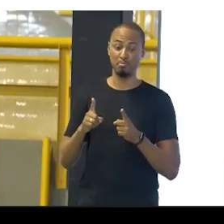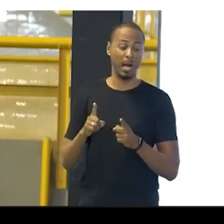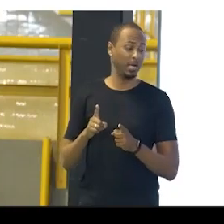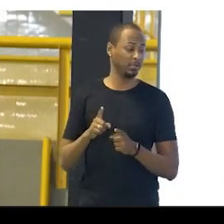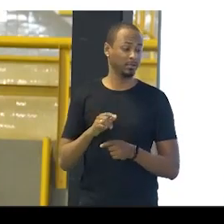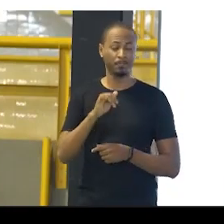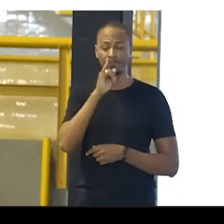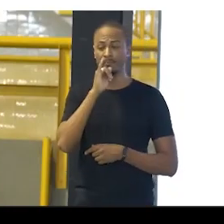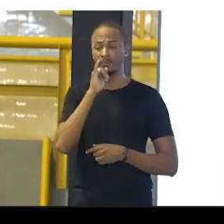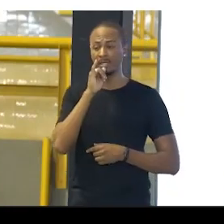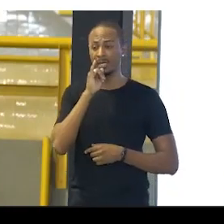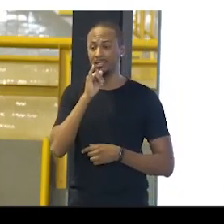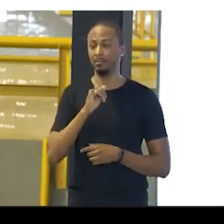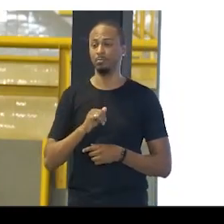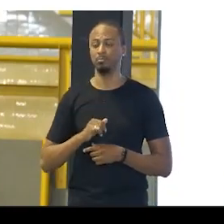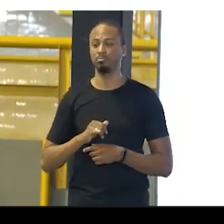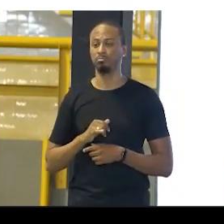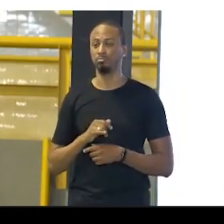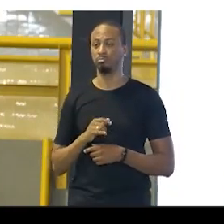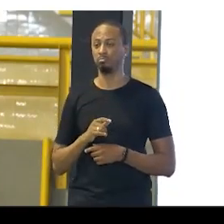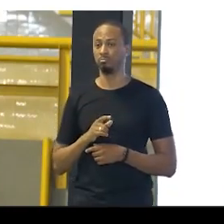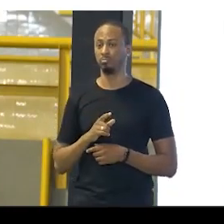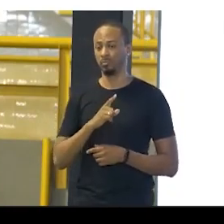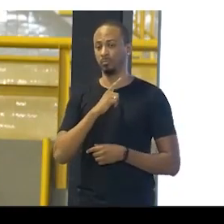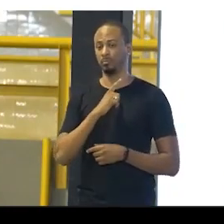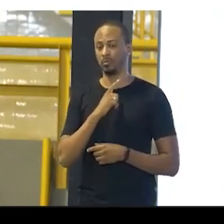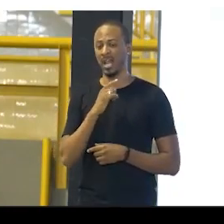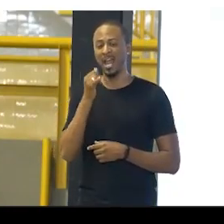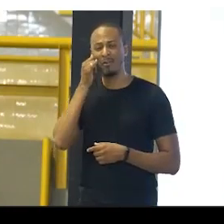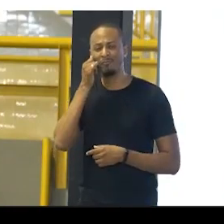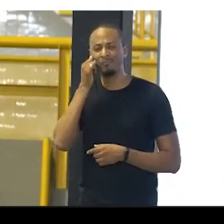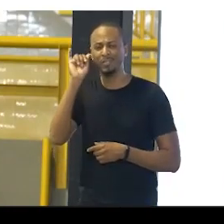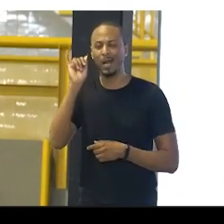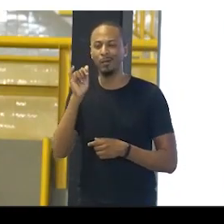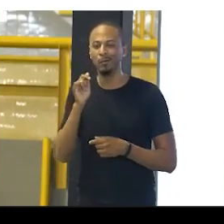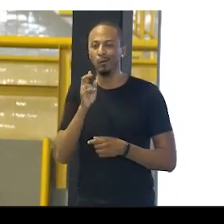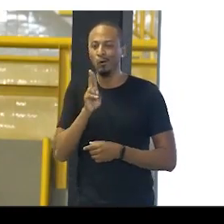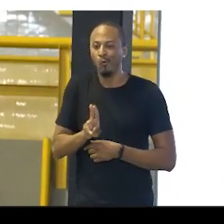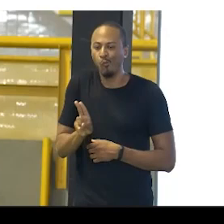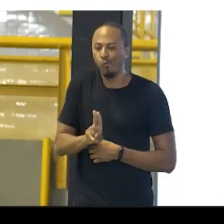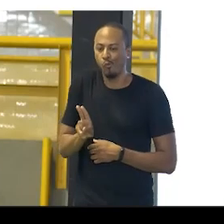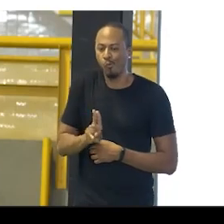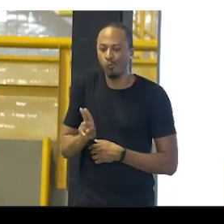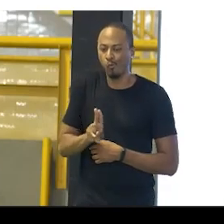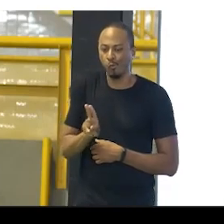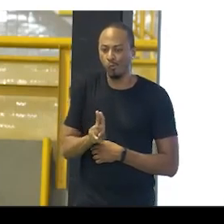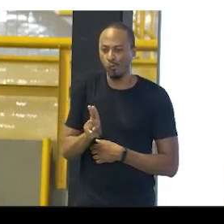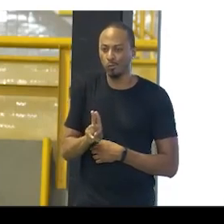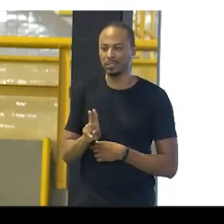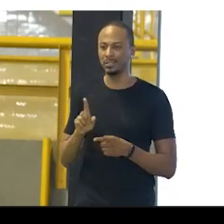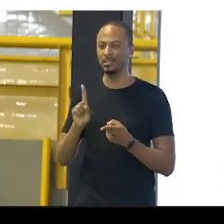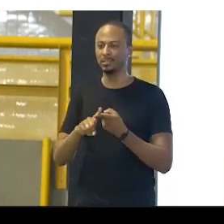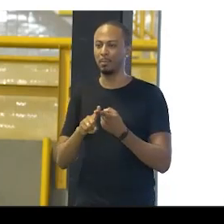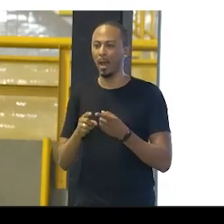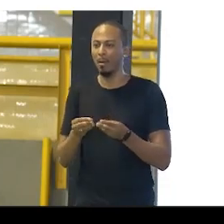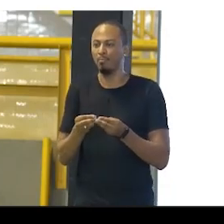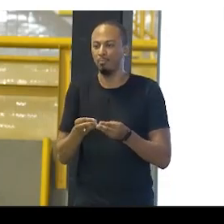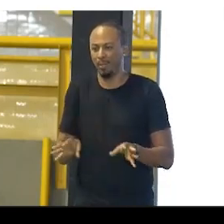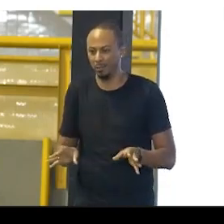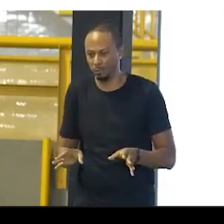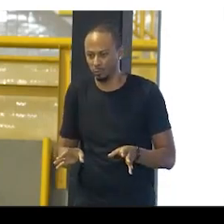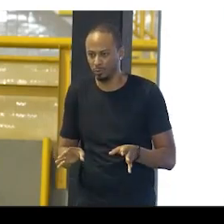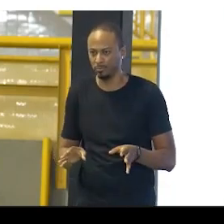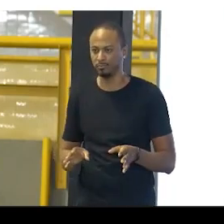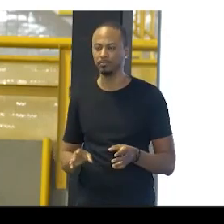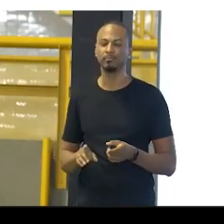de ser superada pelo consumo. Que aí geraria um desespero, seria acompanhado de apagões, acionamento de energia.